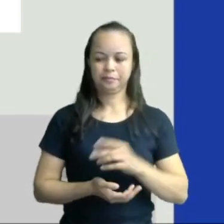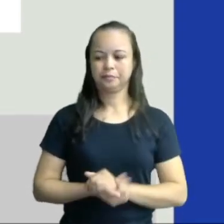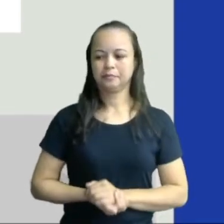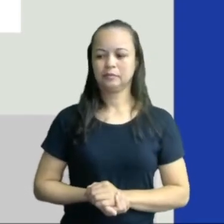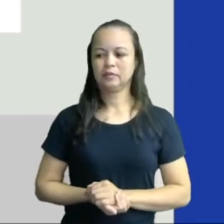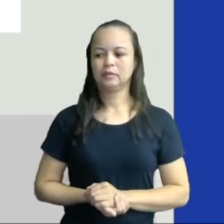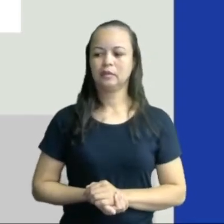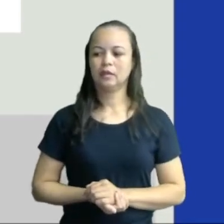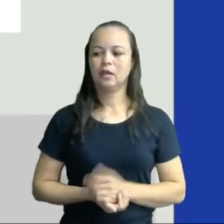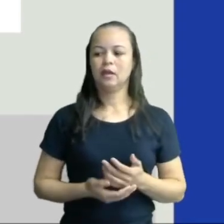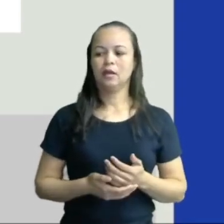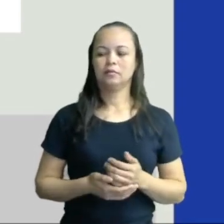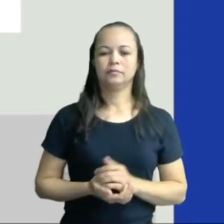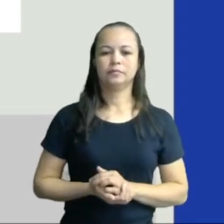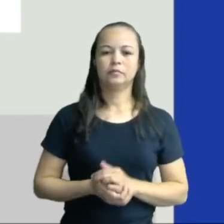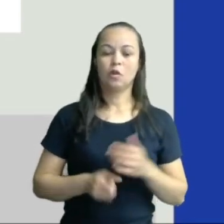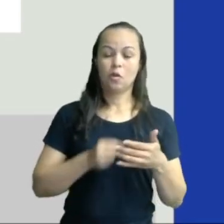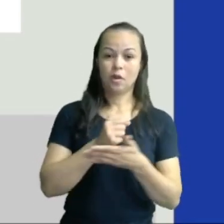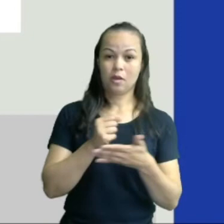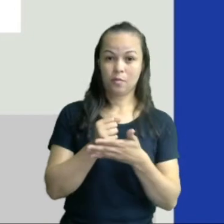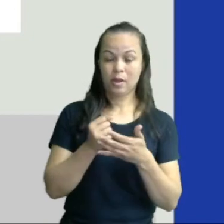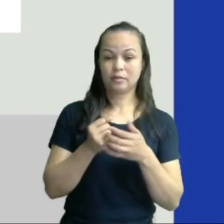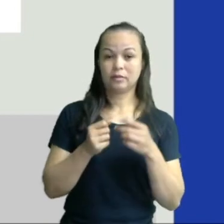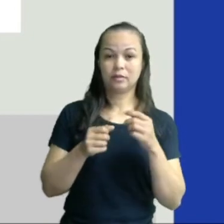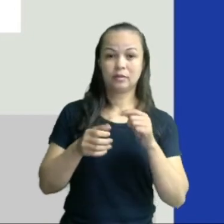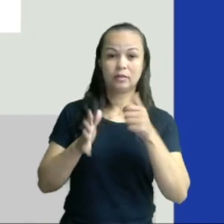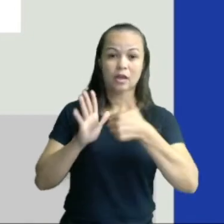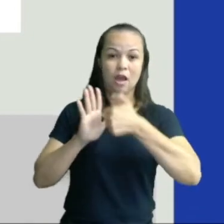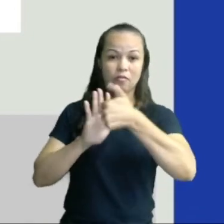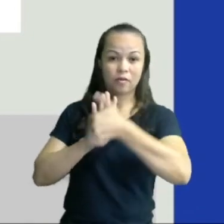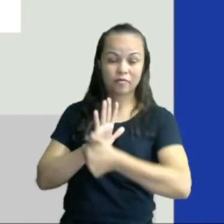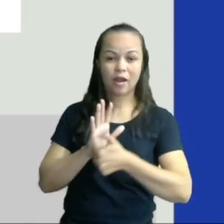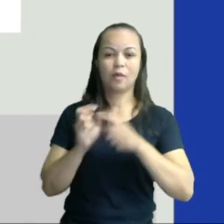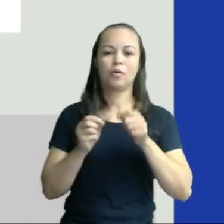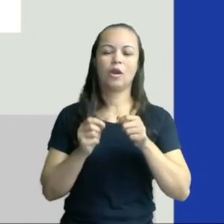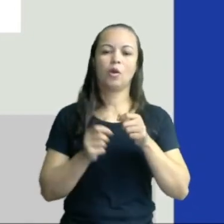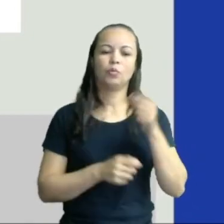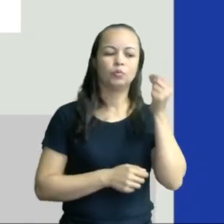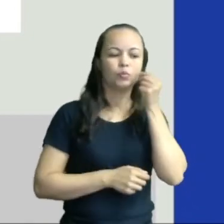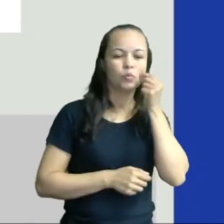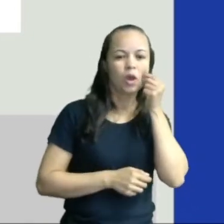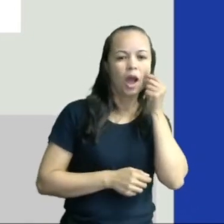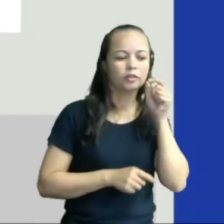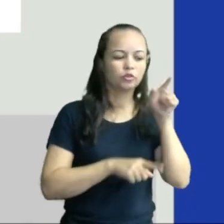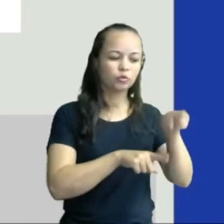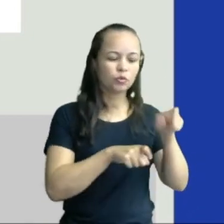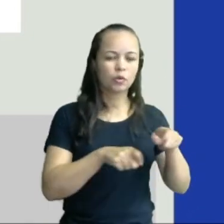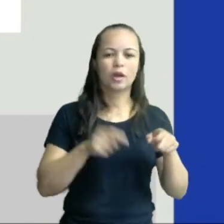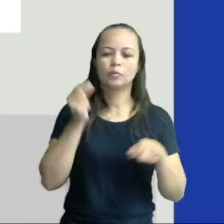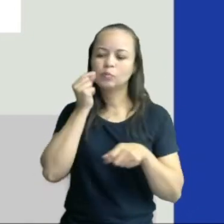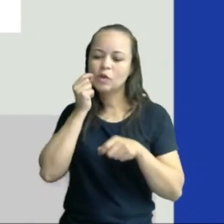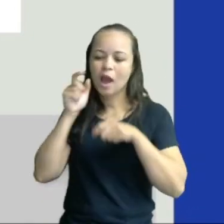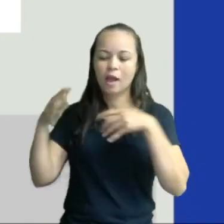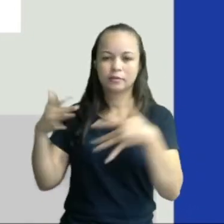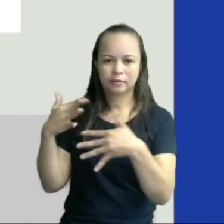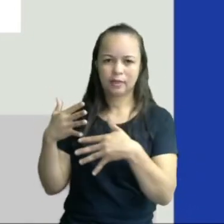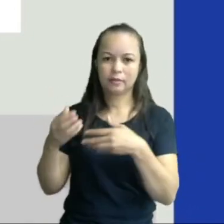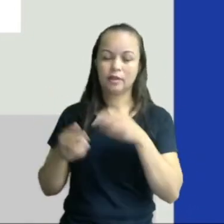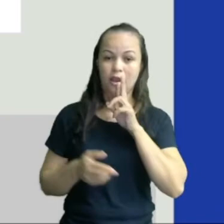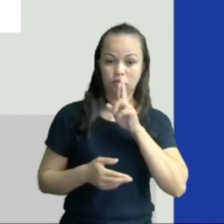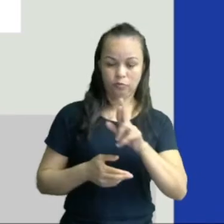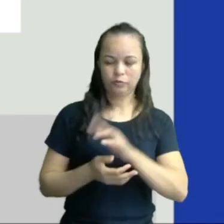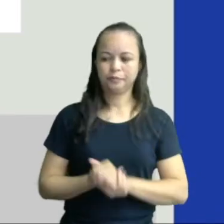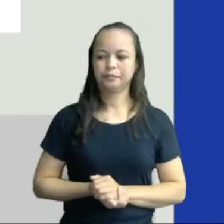Com base na fábula O Rato do Campo e da Cidade, responda as questões seguintes. Como o rato do